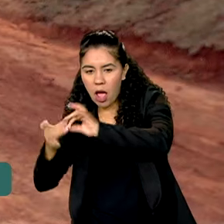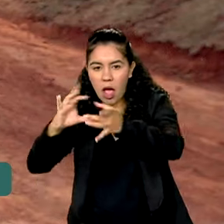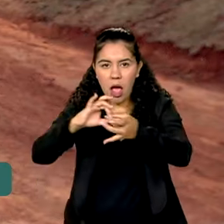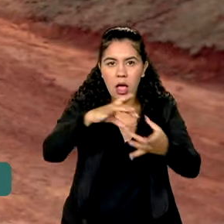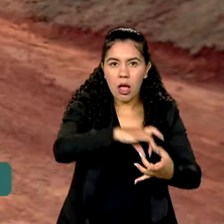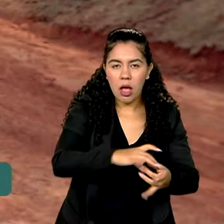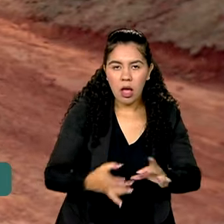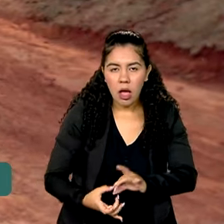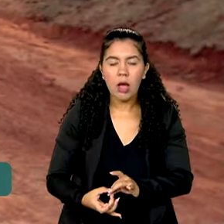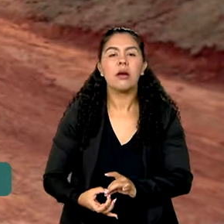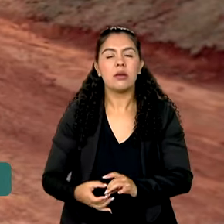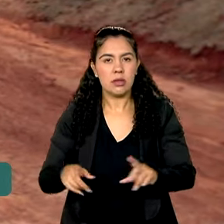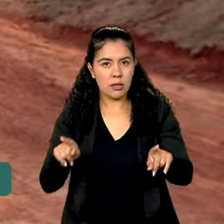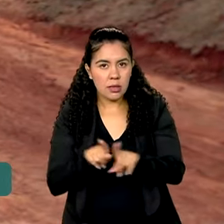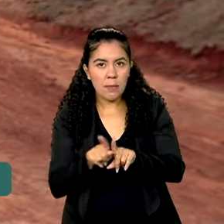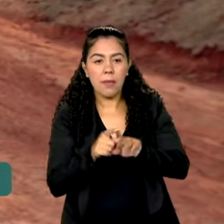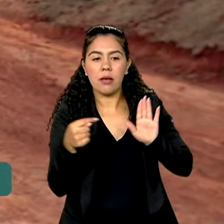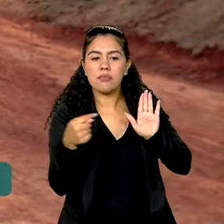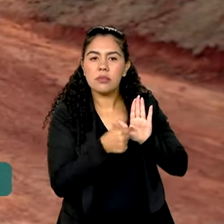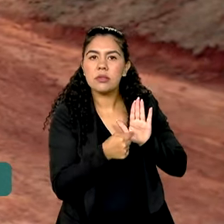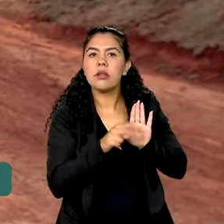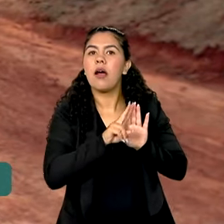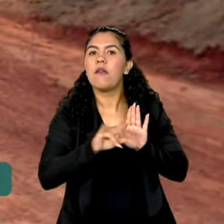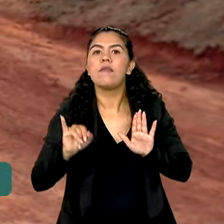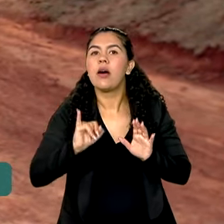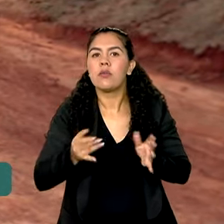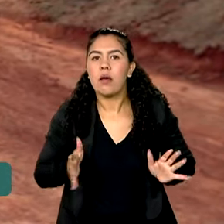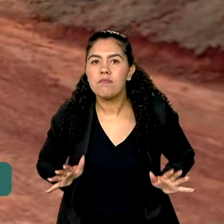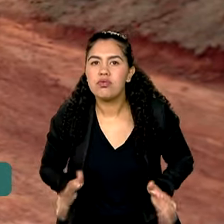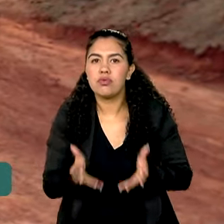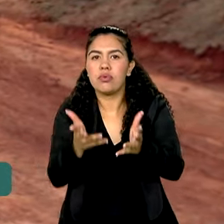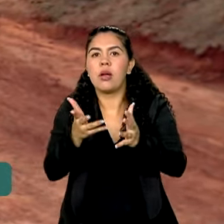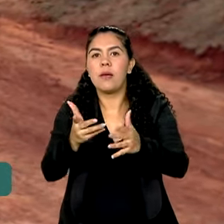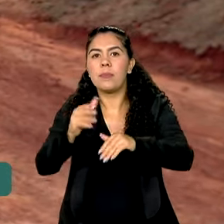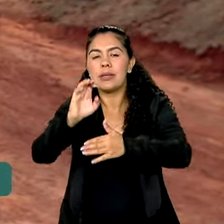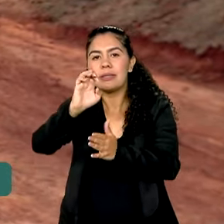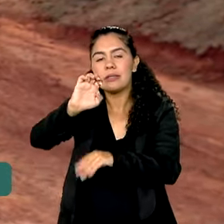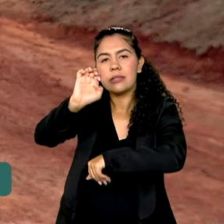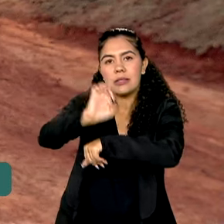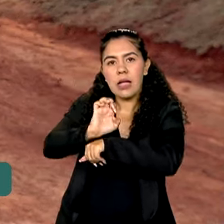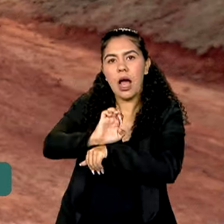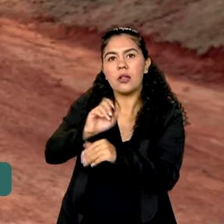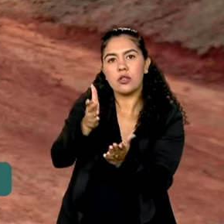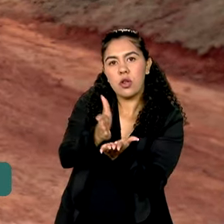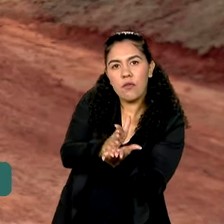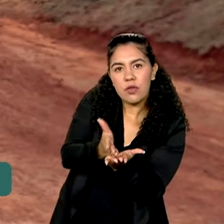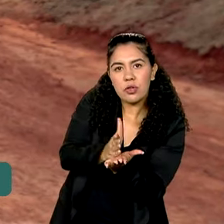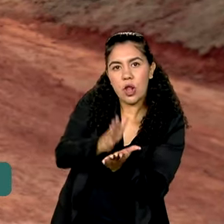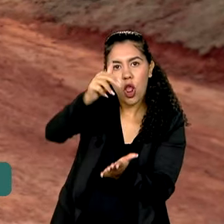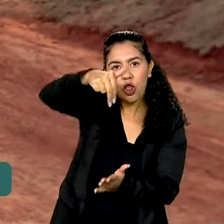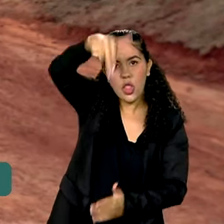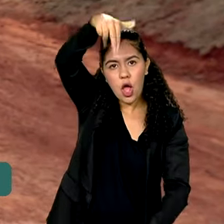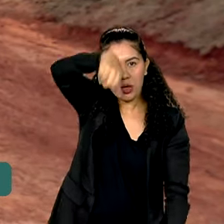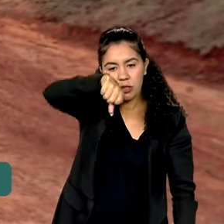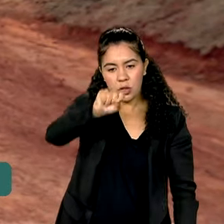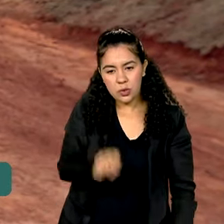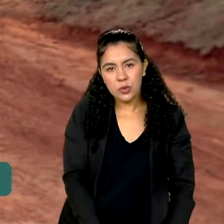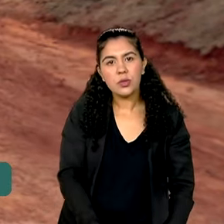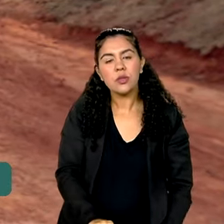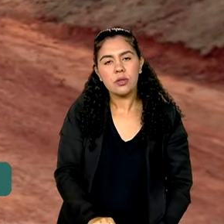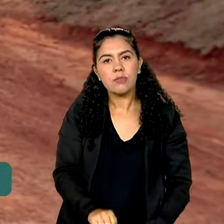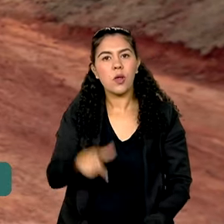o projeto também vai desenvolver os estados de fronteira, fazendo com que, de norte a sul do país, as diferenças